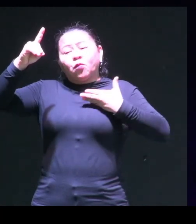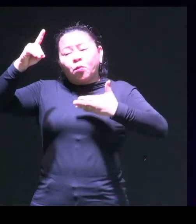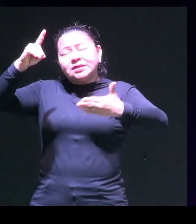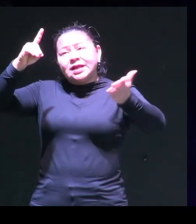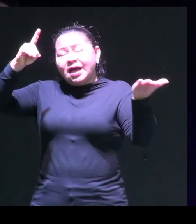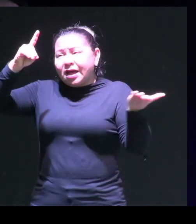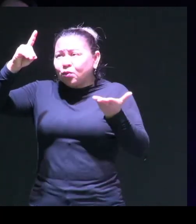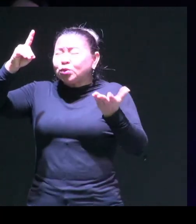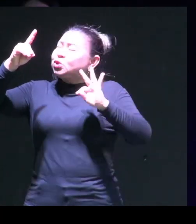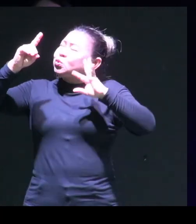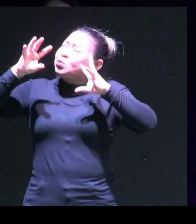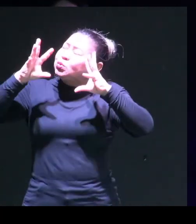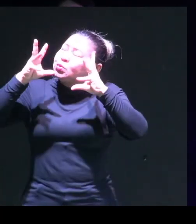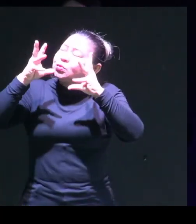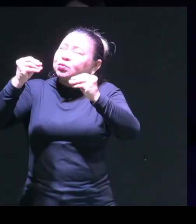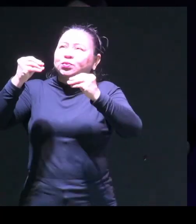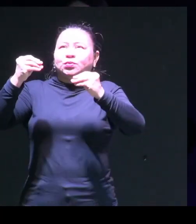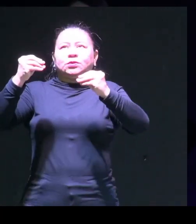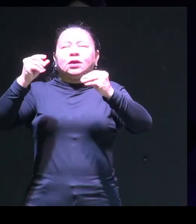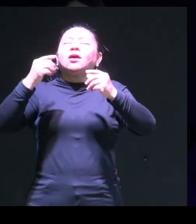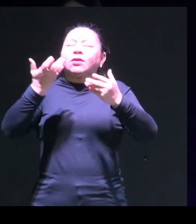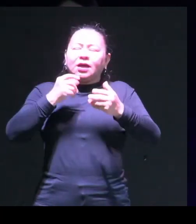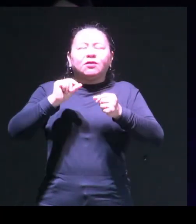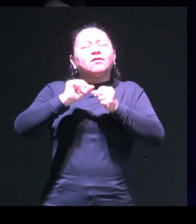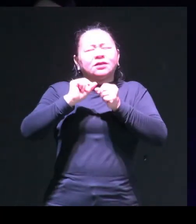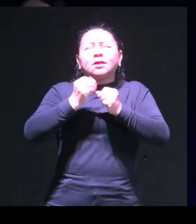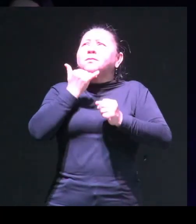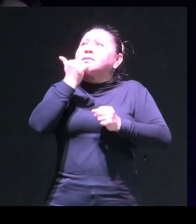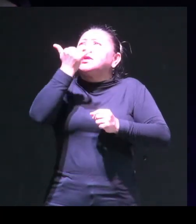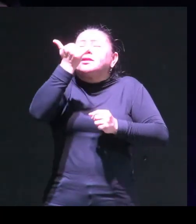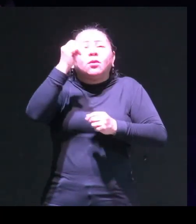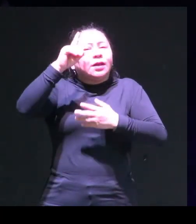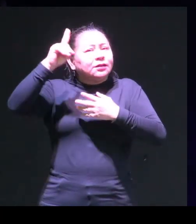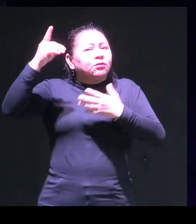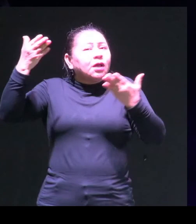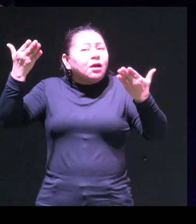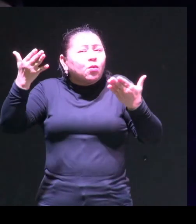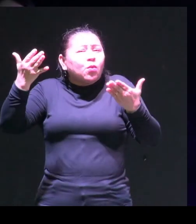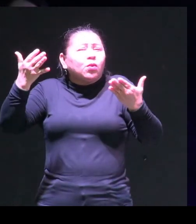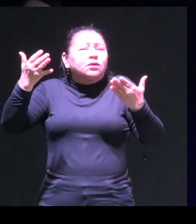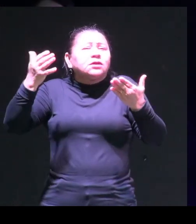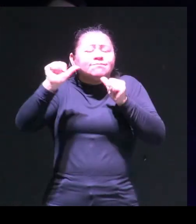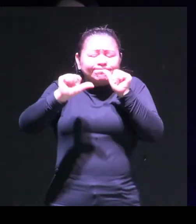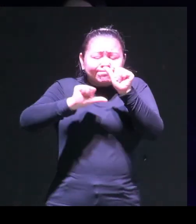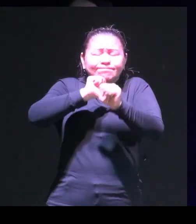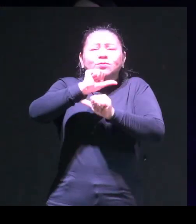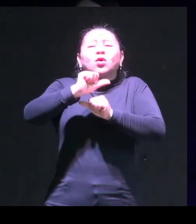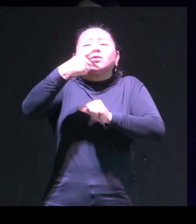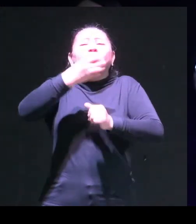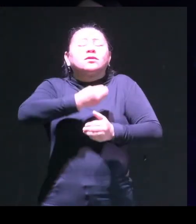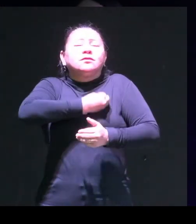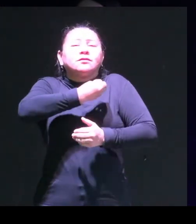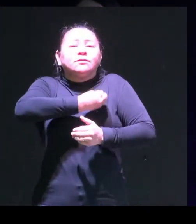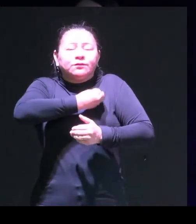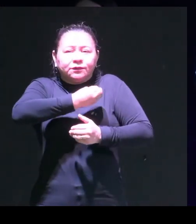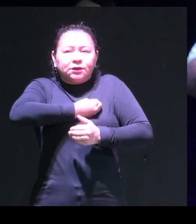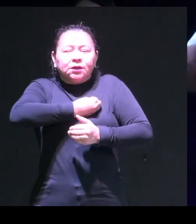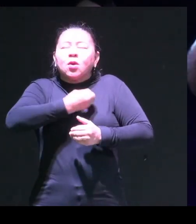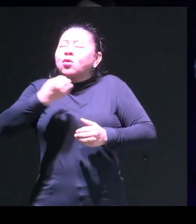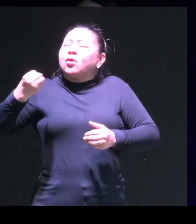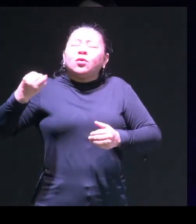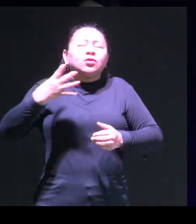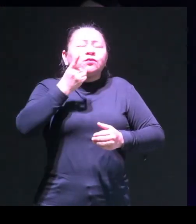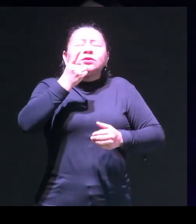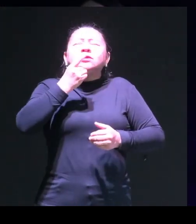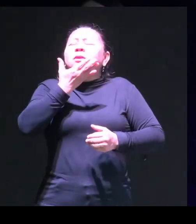de tudo que você fez que deveria fazer diferente. Peça perdão a Deus e renove-se e comece um novo dia.